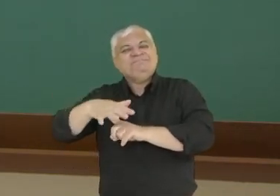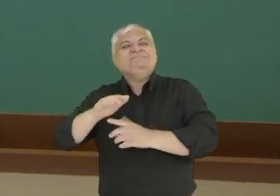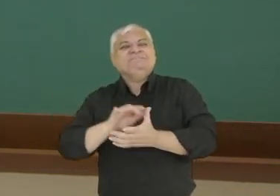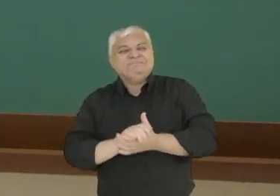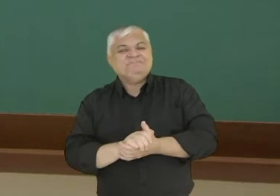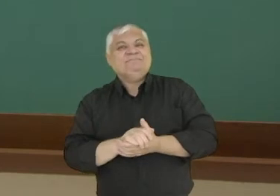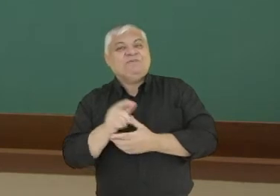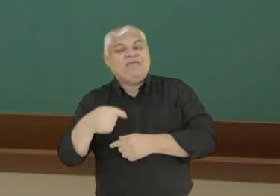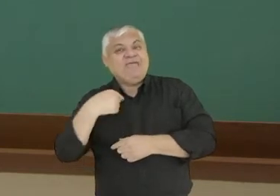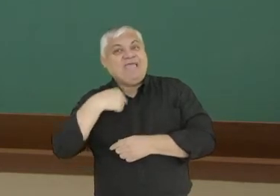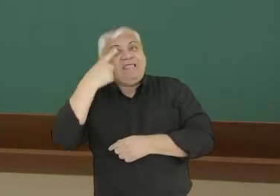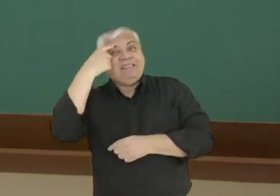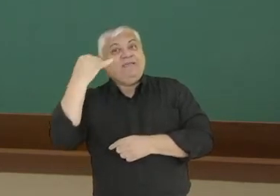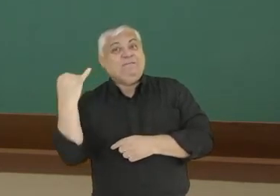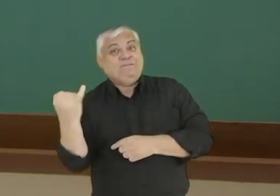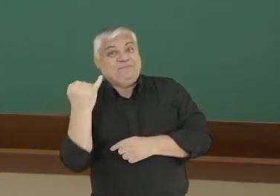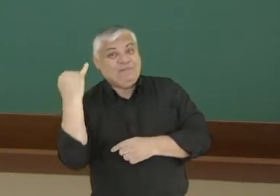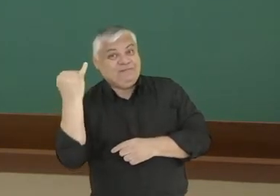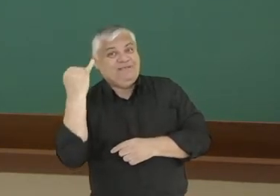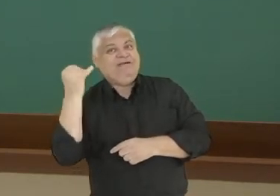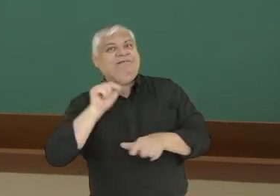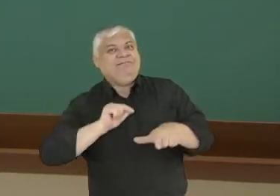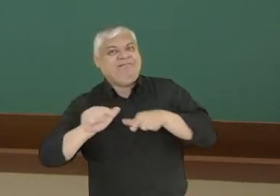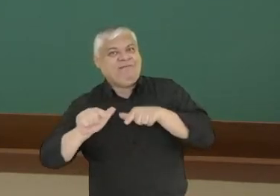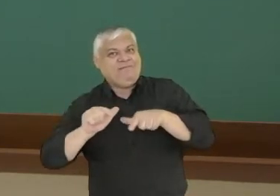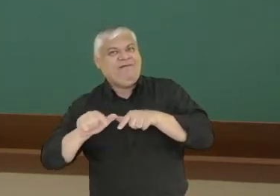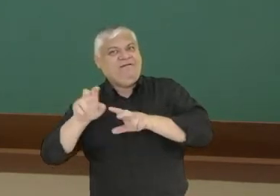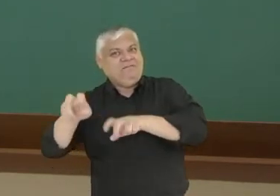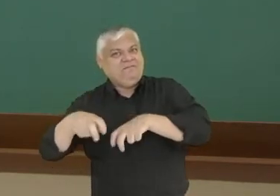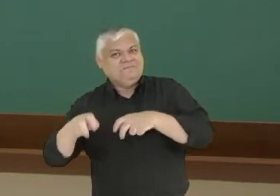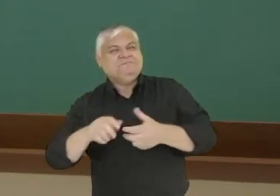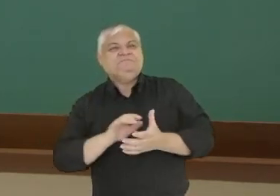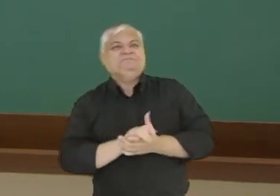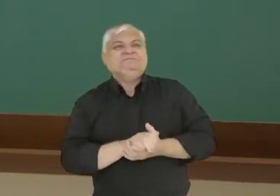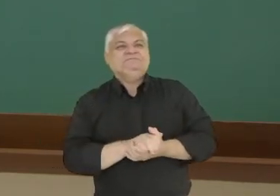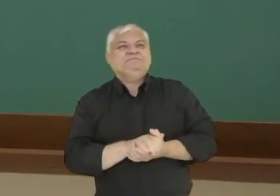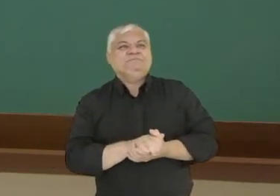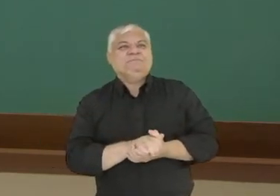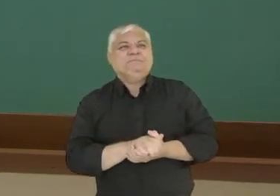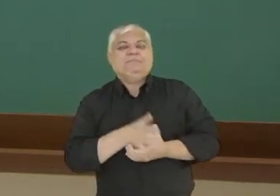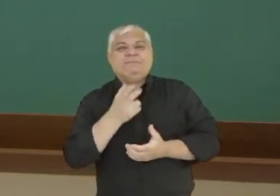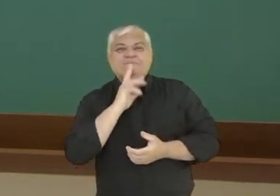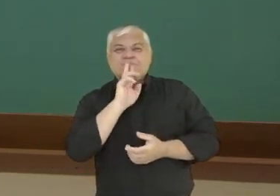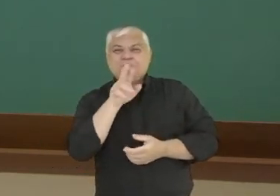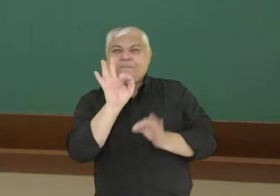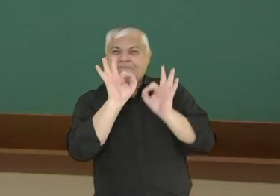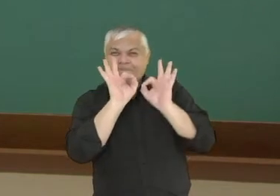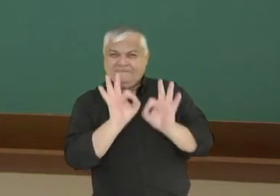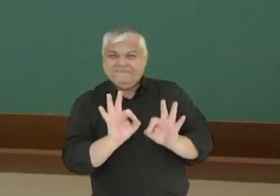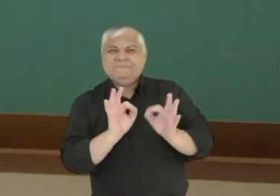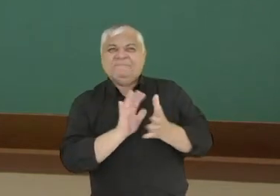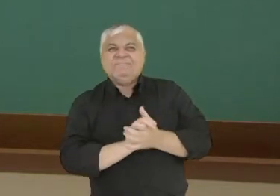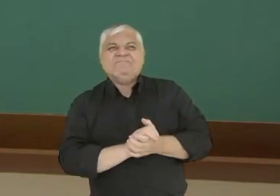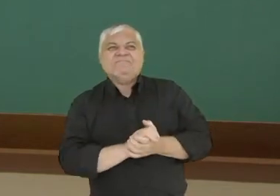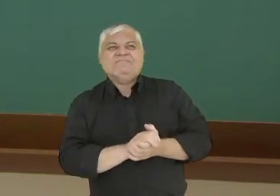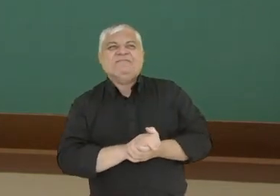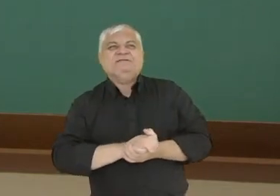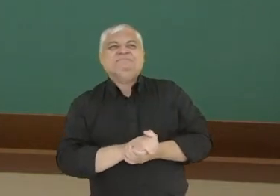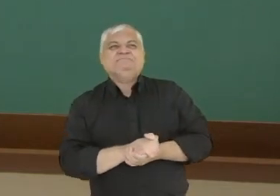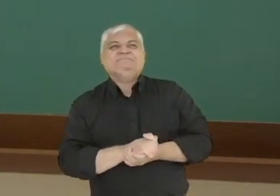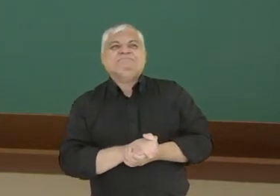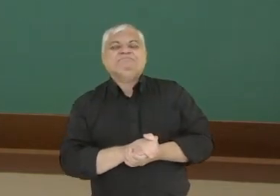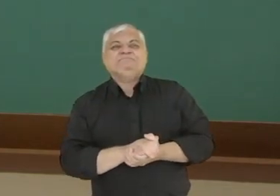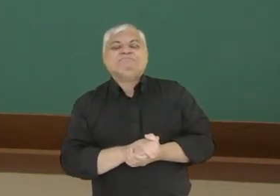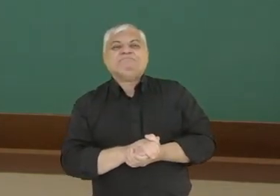para dar essa ideia da importância dessa atividade econômica perto da uma resposta de vocês poderia ter ficado desta